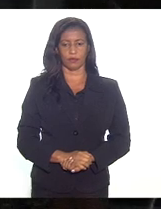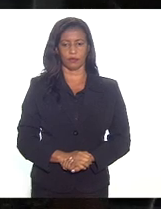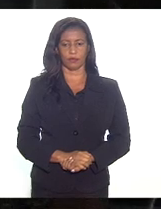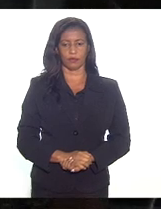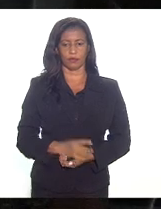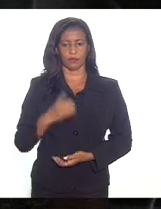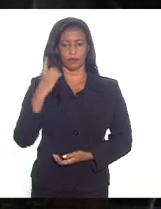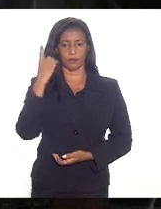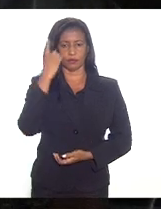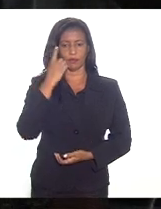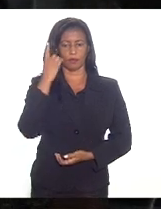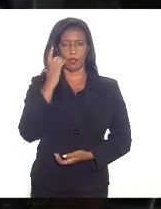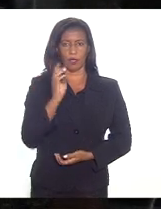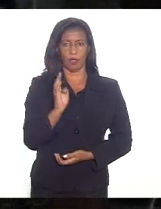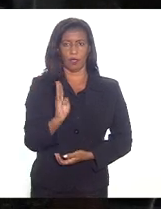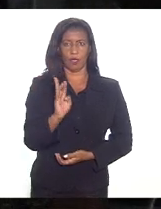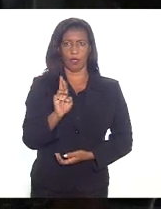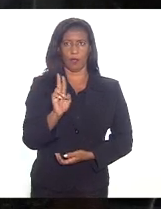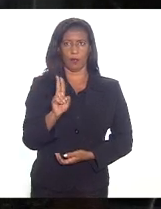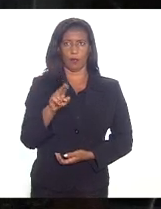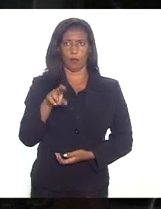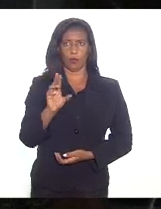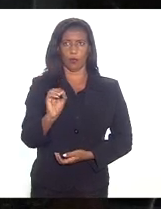Deputado Bruno Dauari.